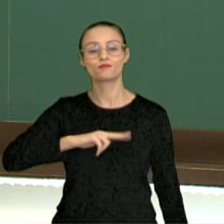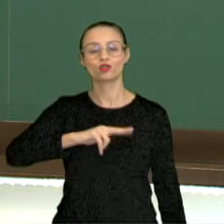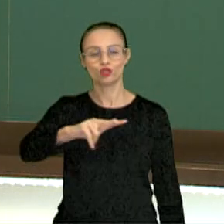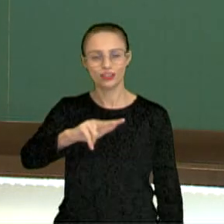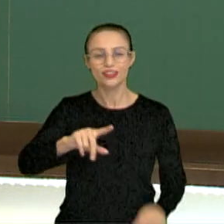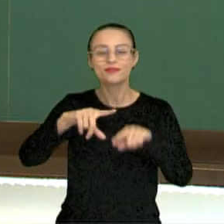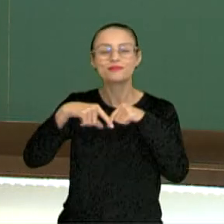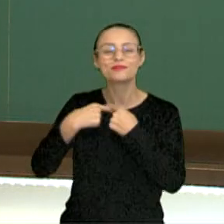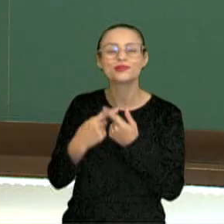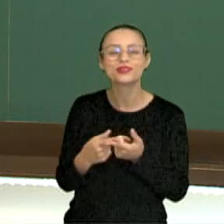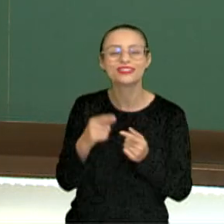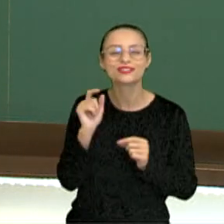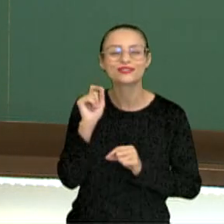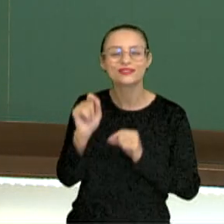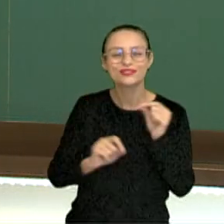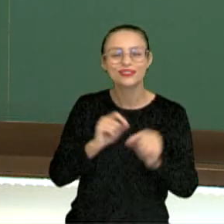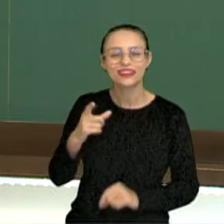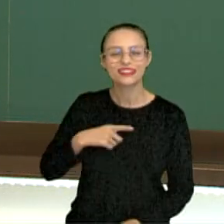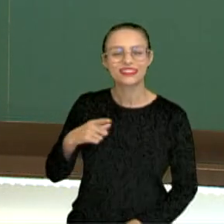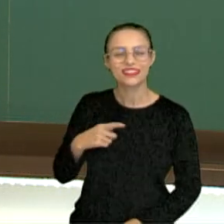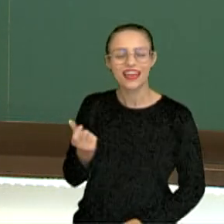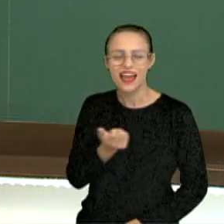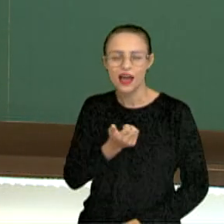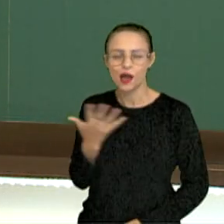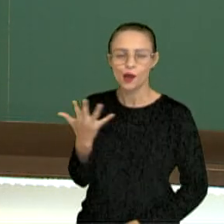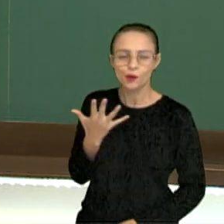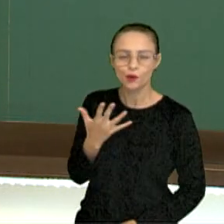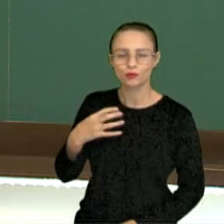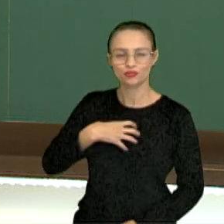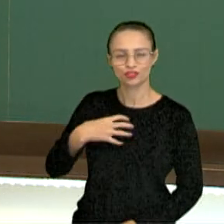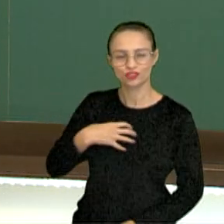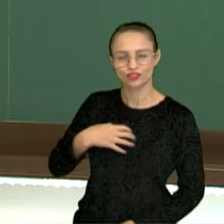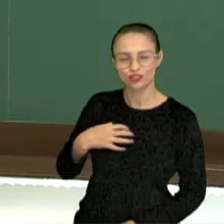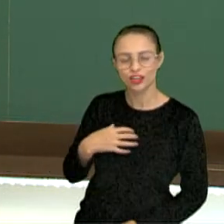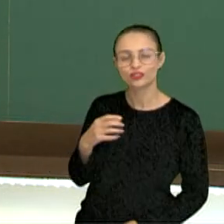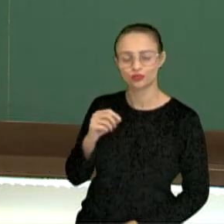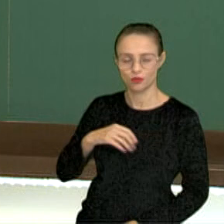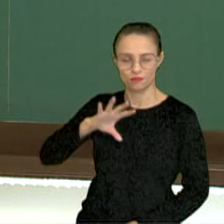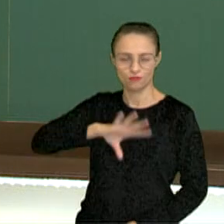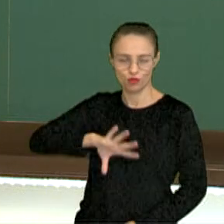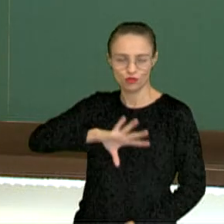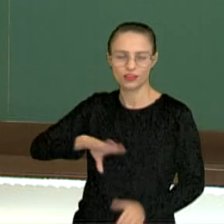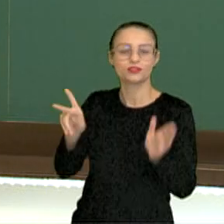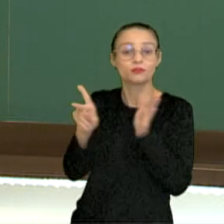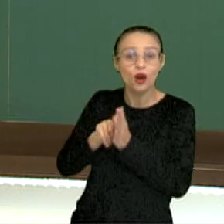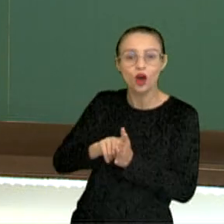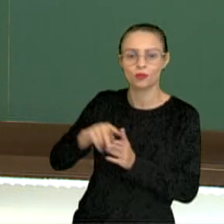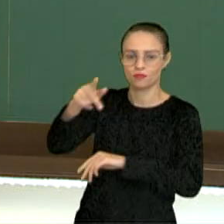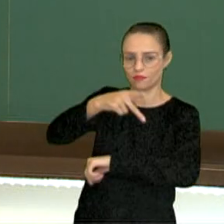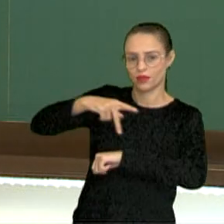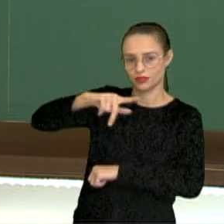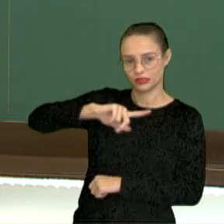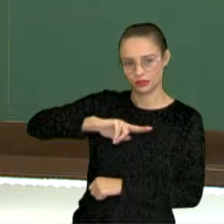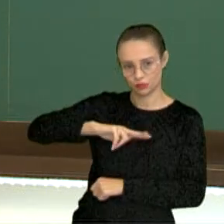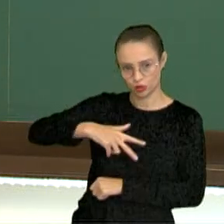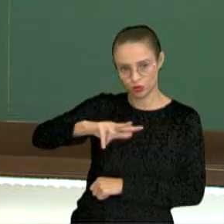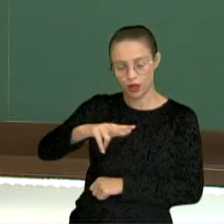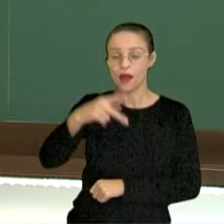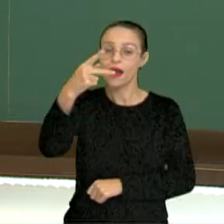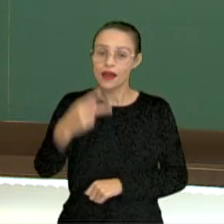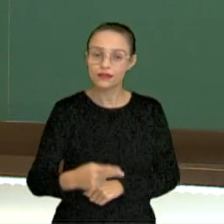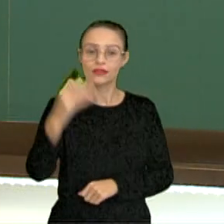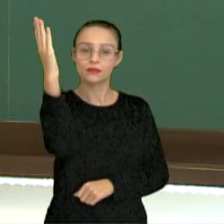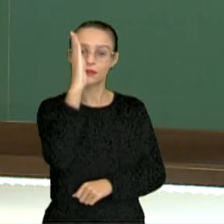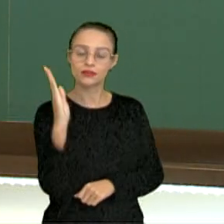algumas construções em segunda pessoa, referindo-se ao português de Portugal. Aqui nós usamos no Brasil a